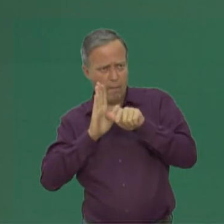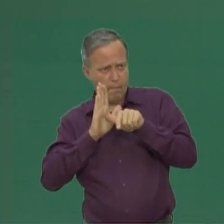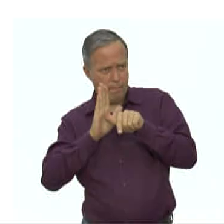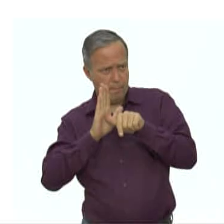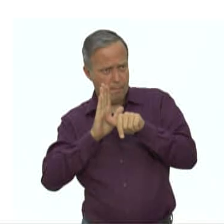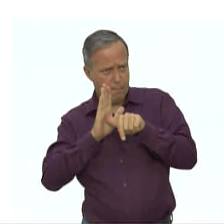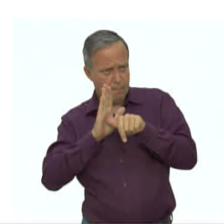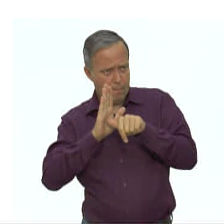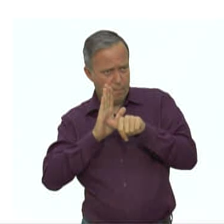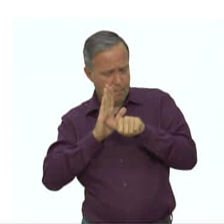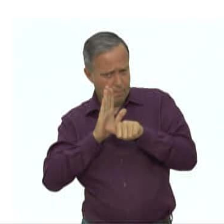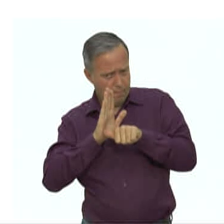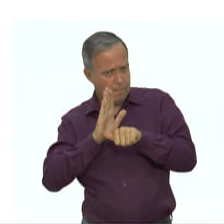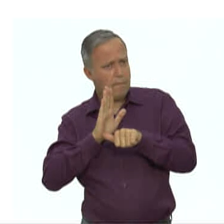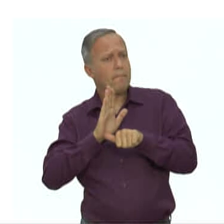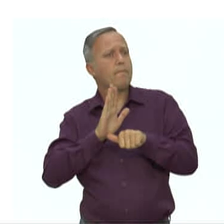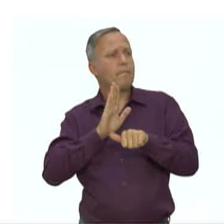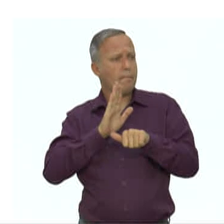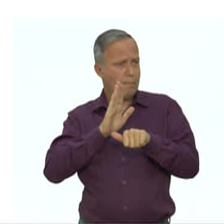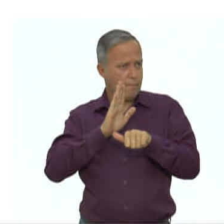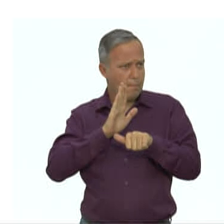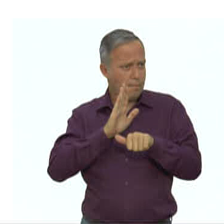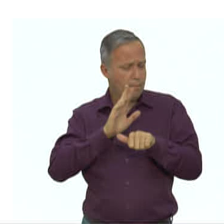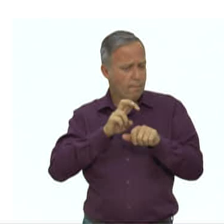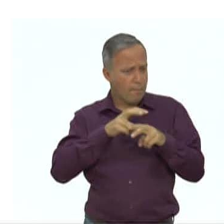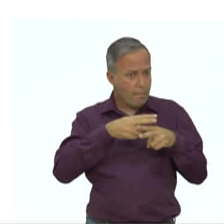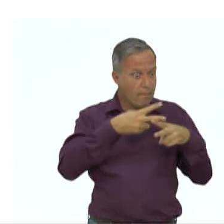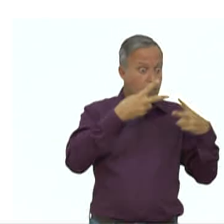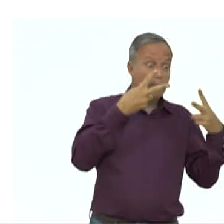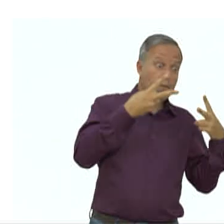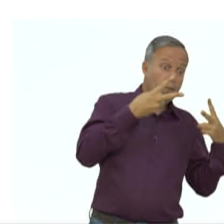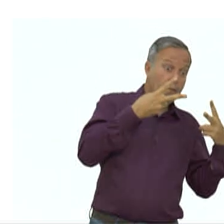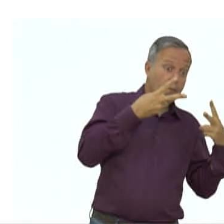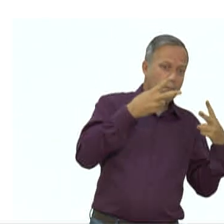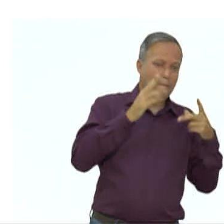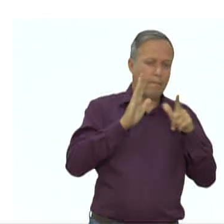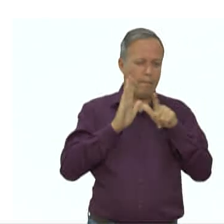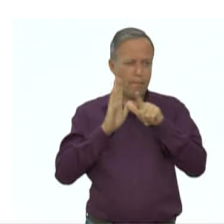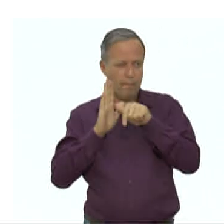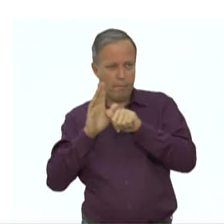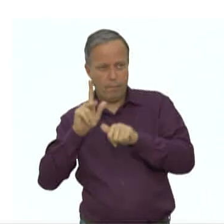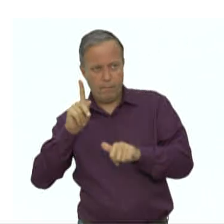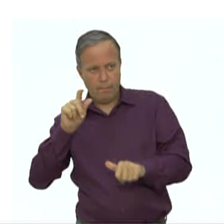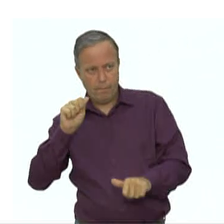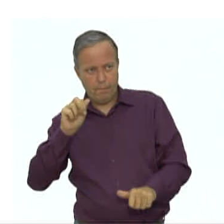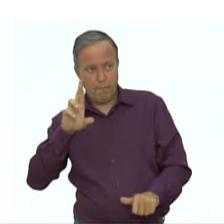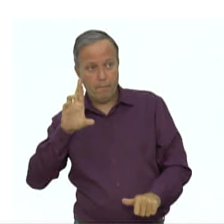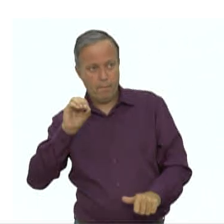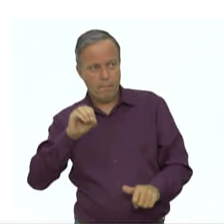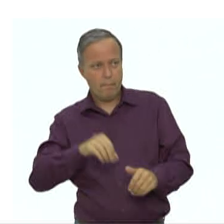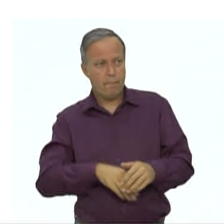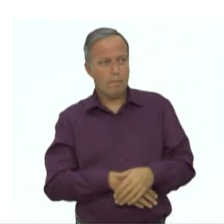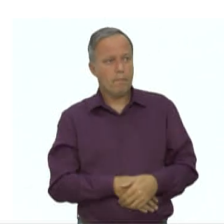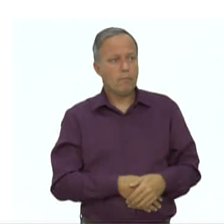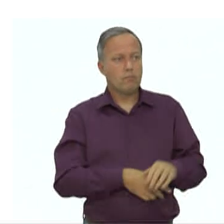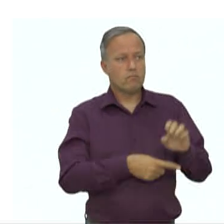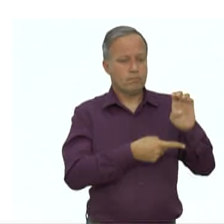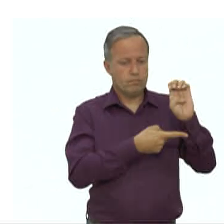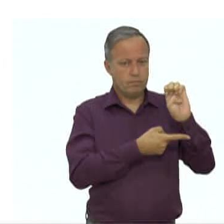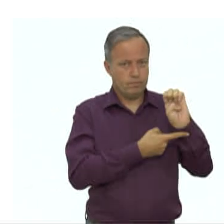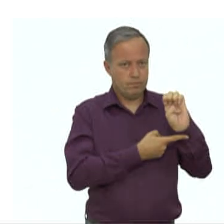Mas chegamos tarde. Despertamos cedo, mas chegamos tarde. Em lá,